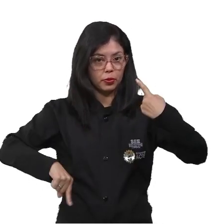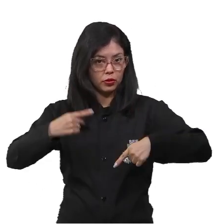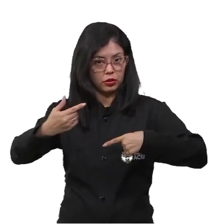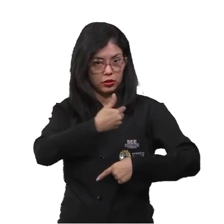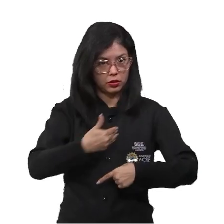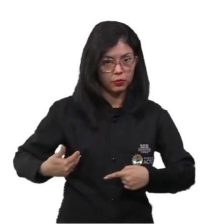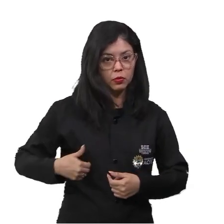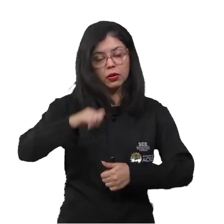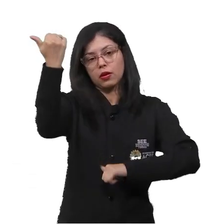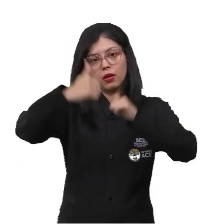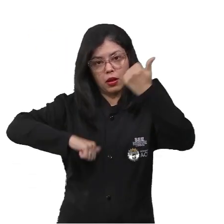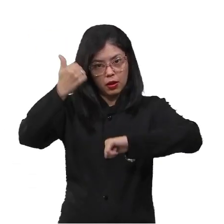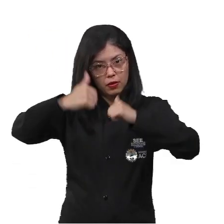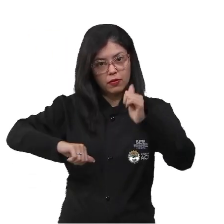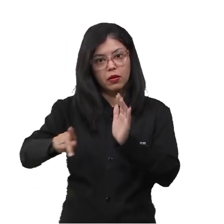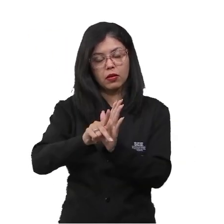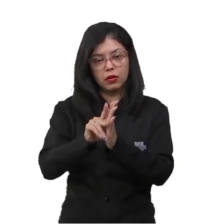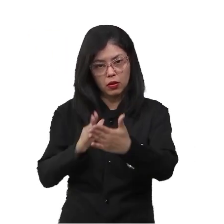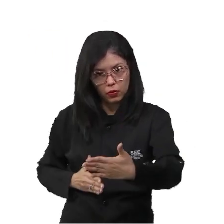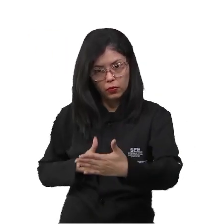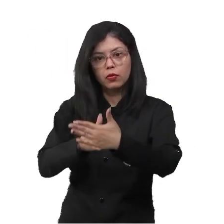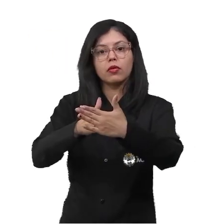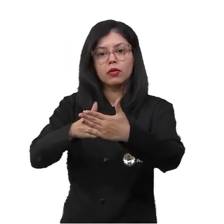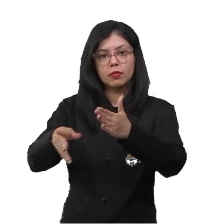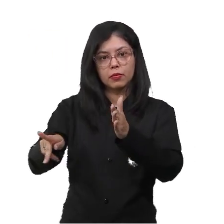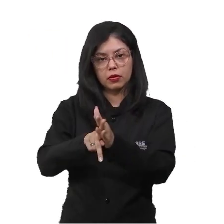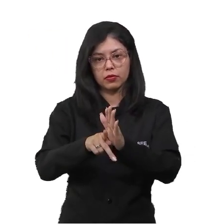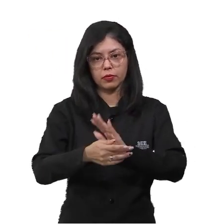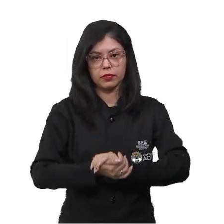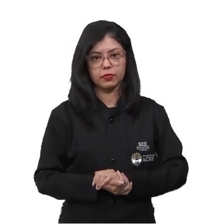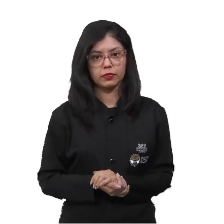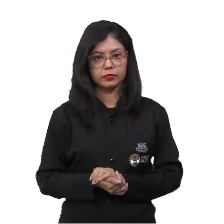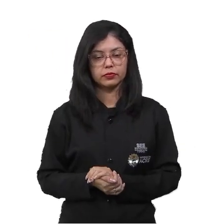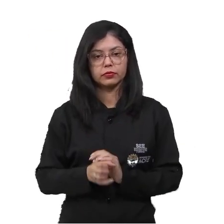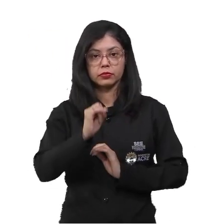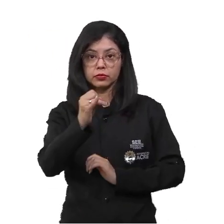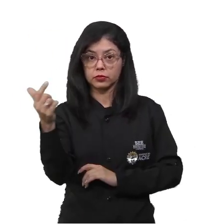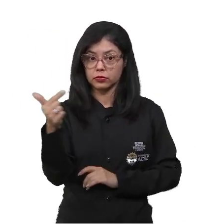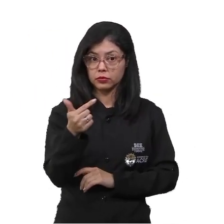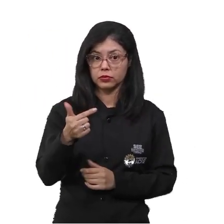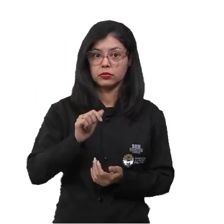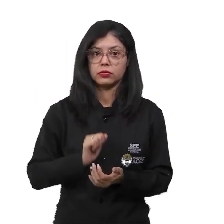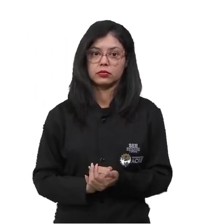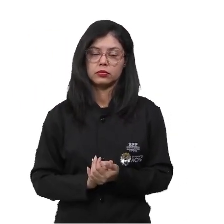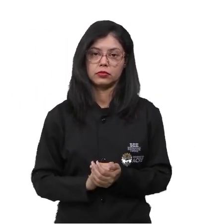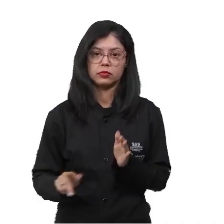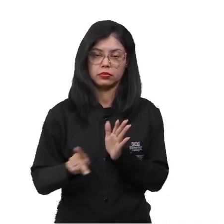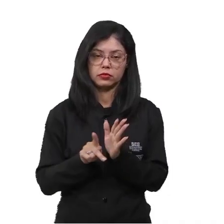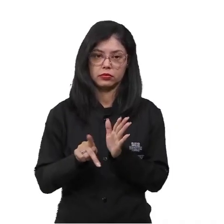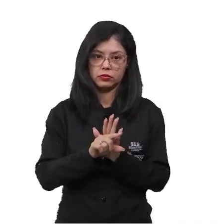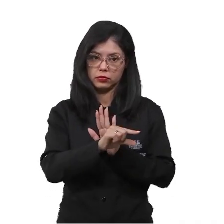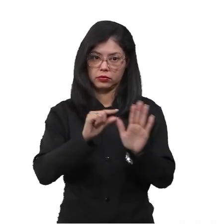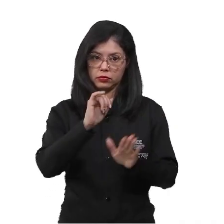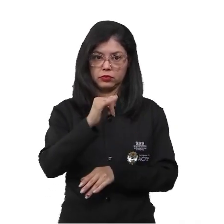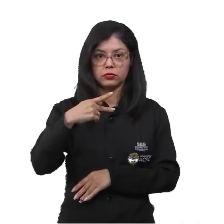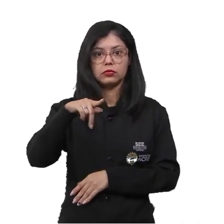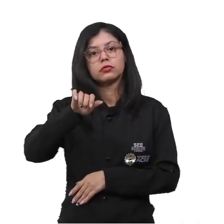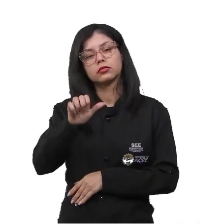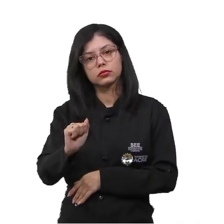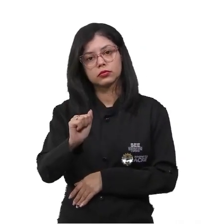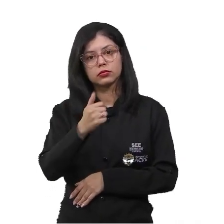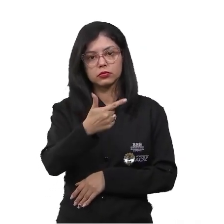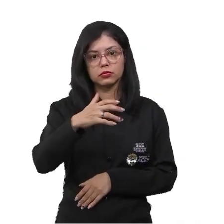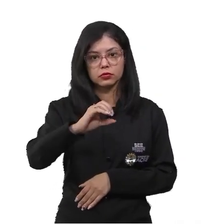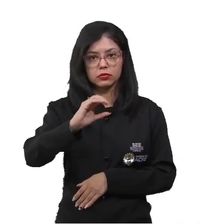subsidiar políticas públicas e avaliar seu impacto, segundo o conceito elaborado pelo IPEA no ano